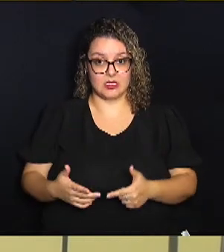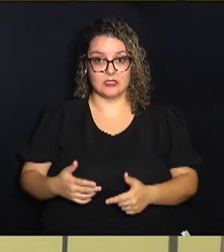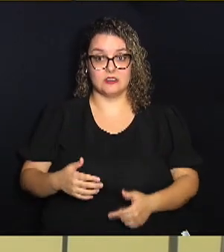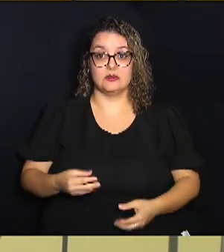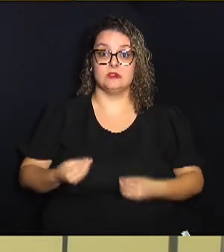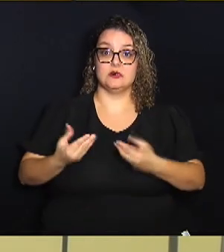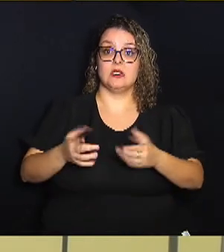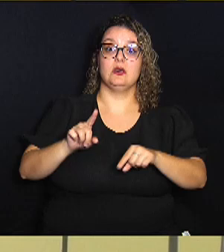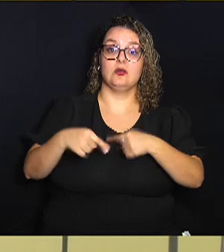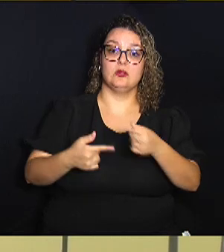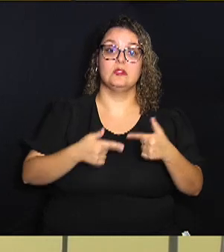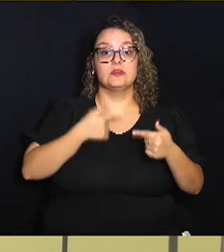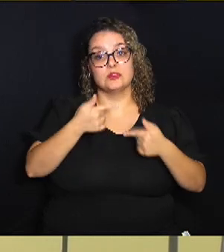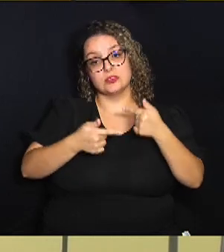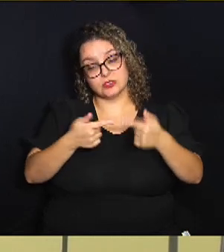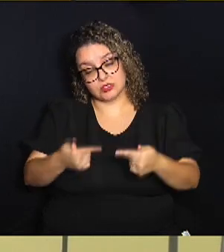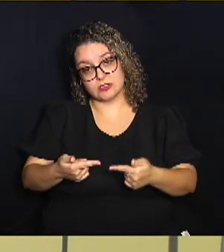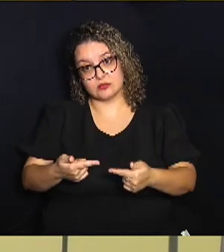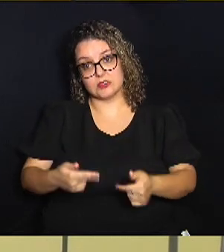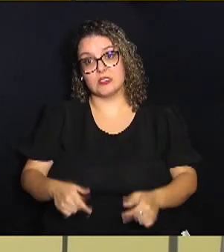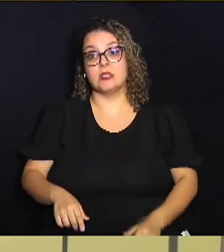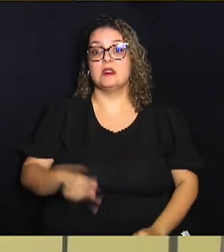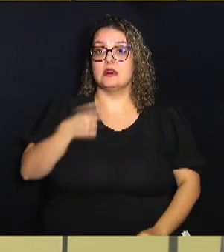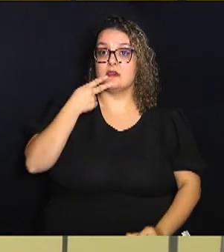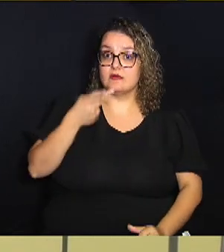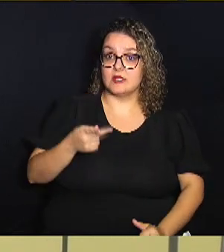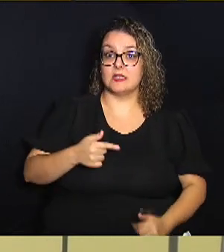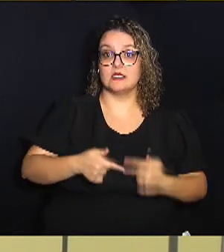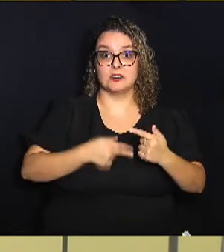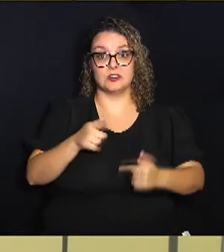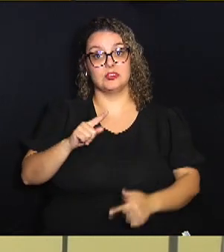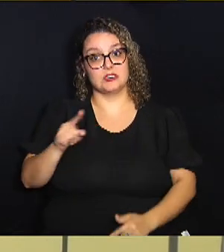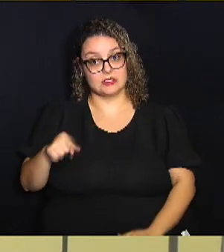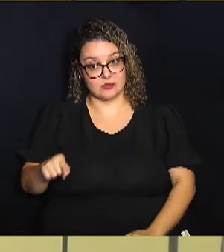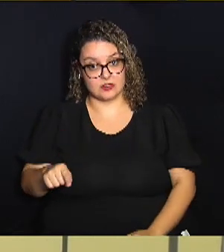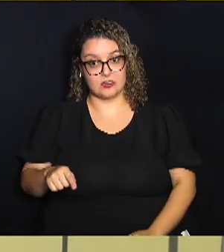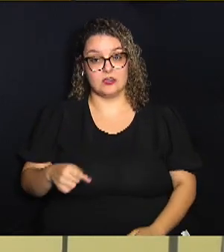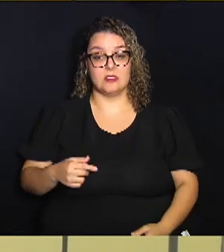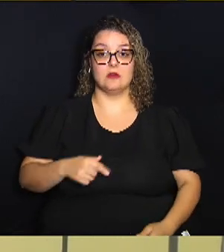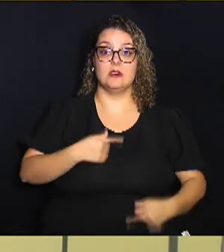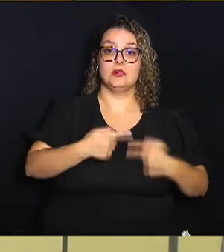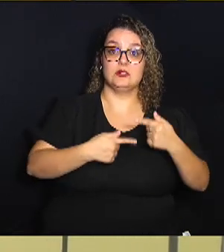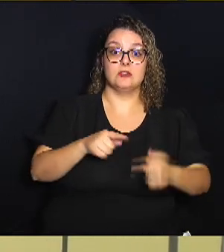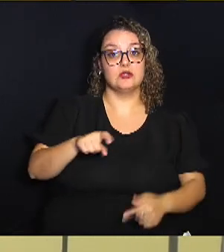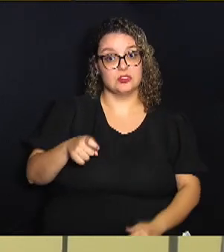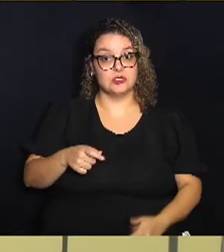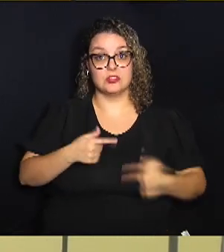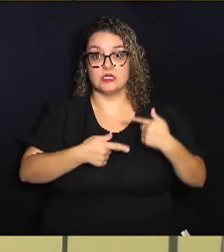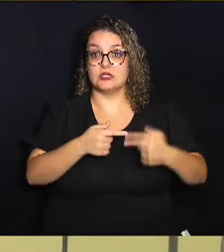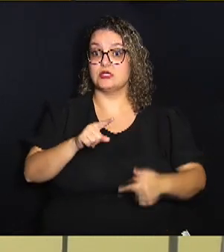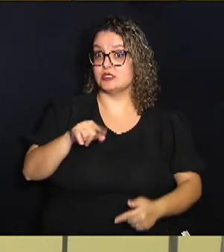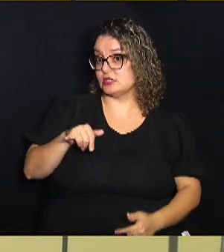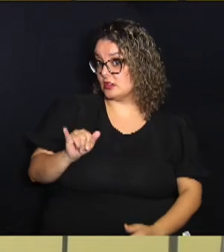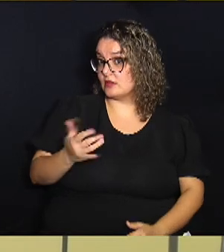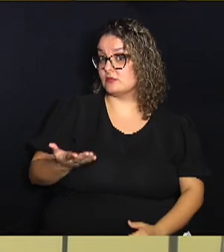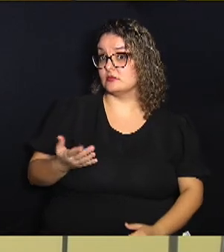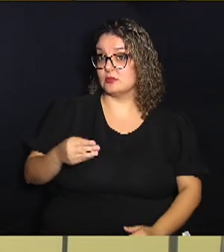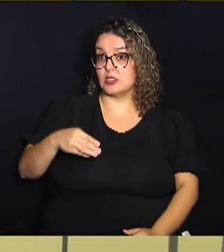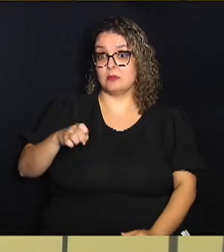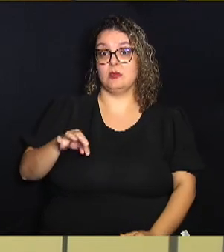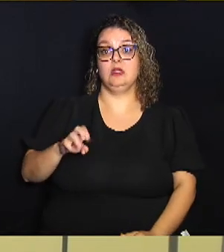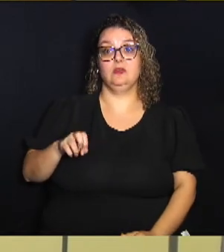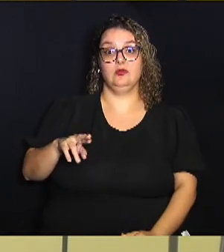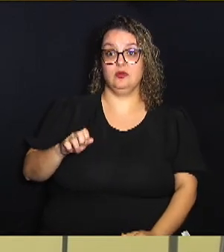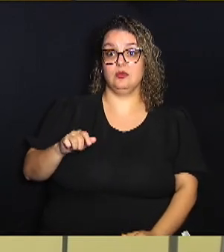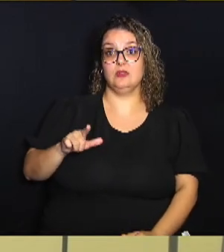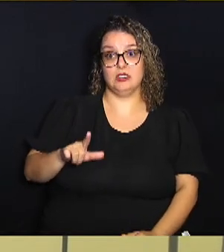traz as outras gerações, então a gente fala da geração Z, mas a Venturi traz a geração X, a geração Y, para poder mentorar